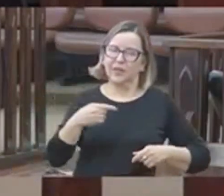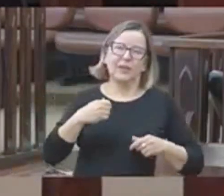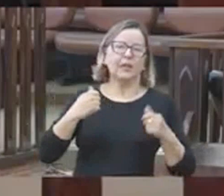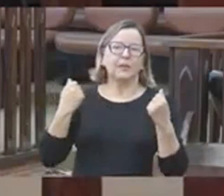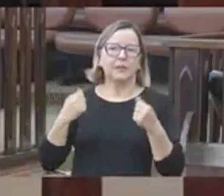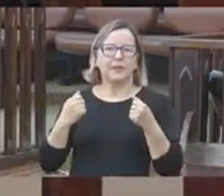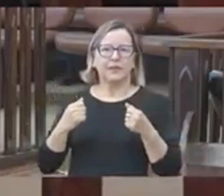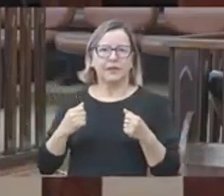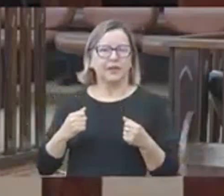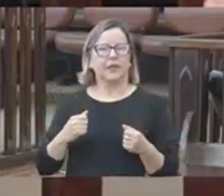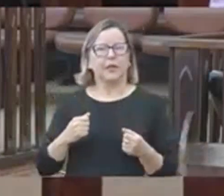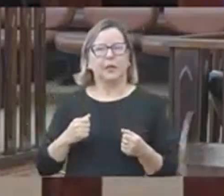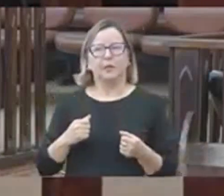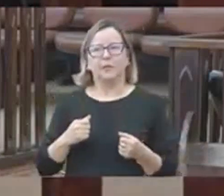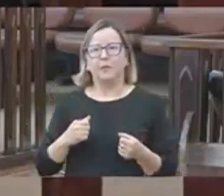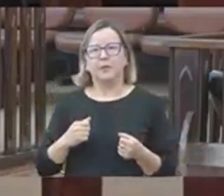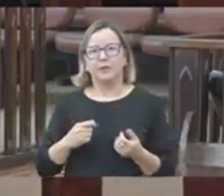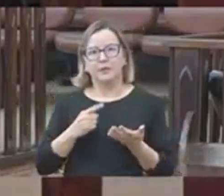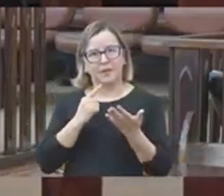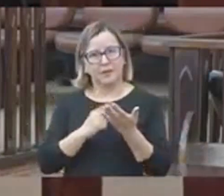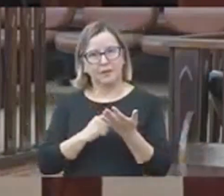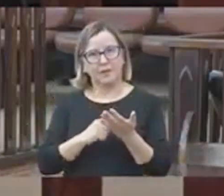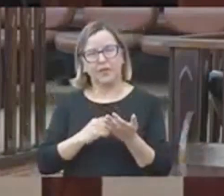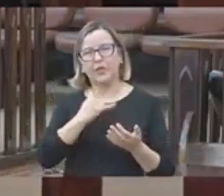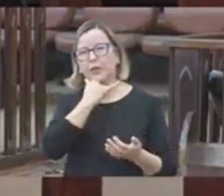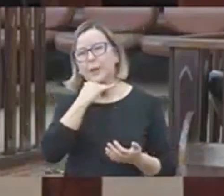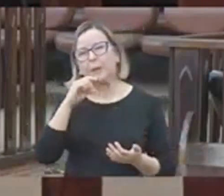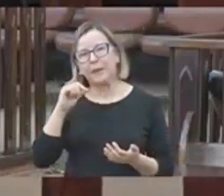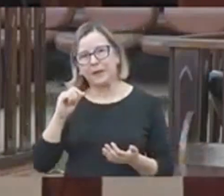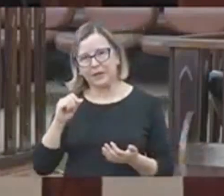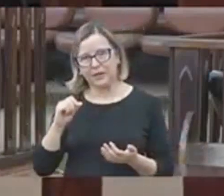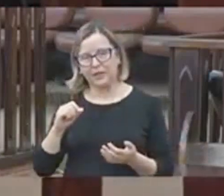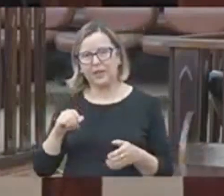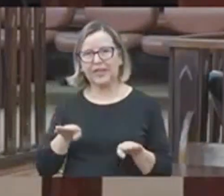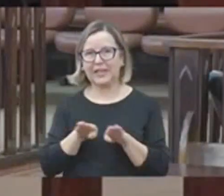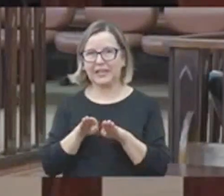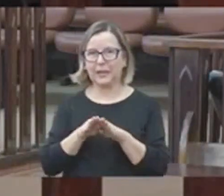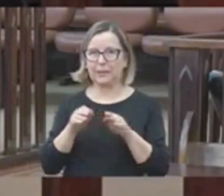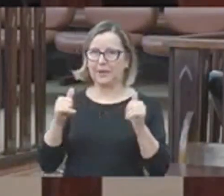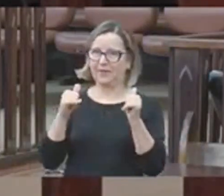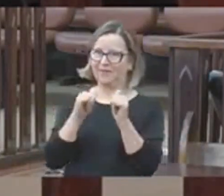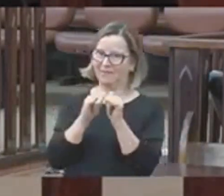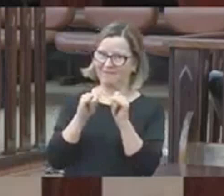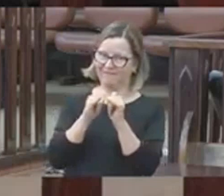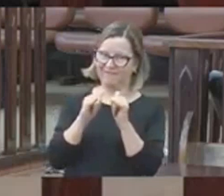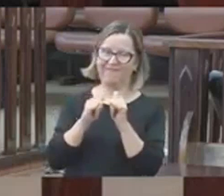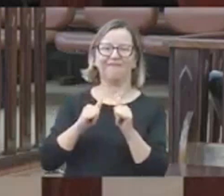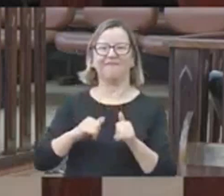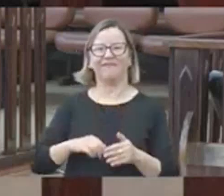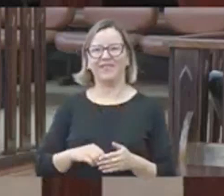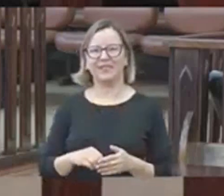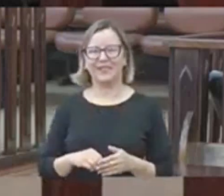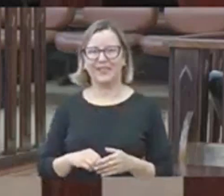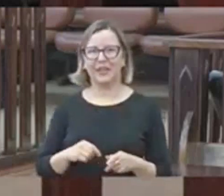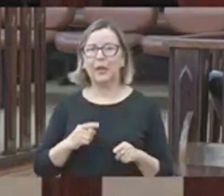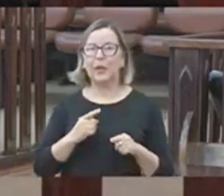quanto também de atitude de perdão. Sabe por quê? Porque foi perdoado.